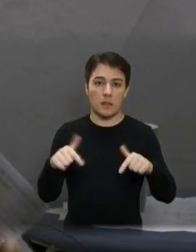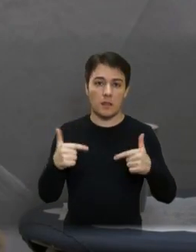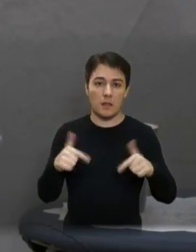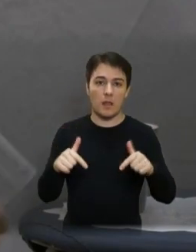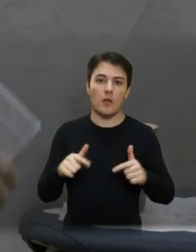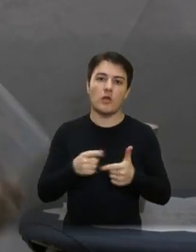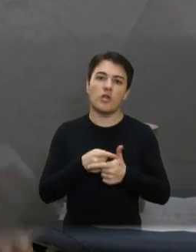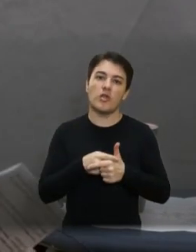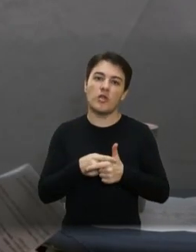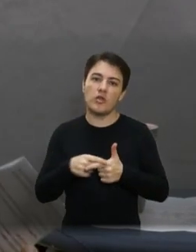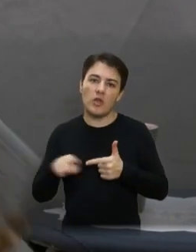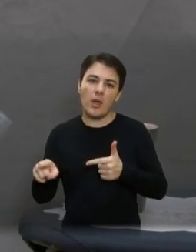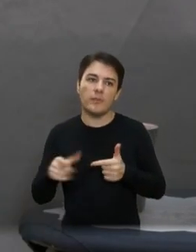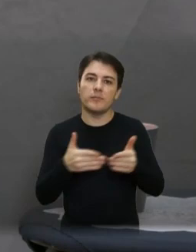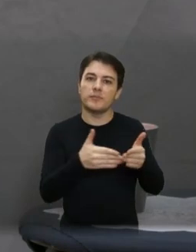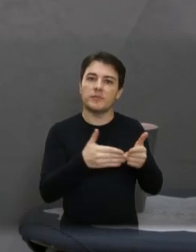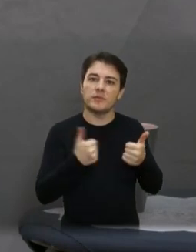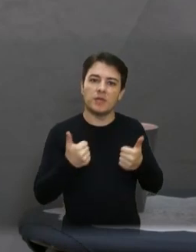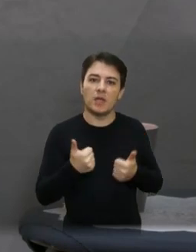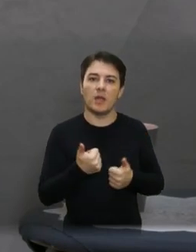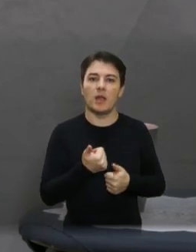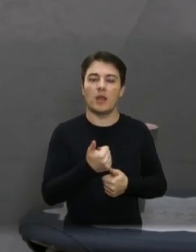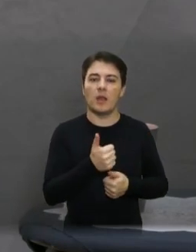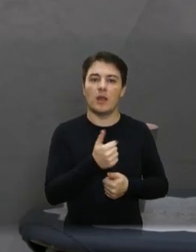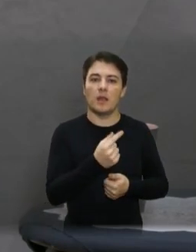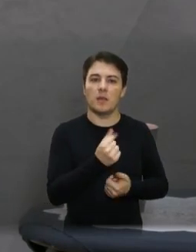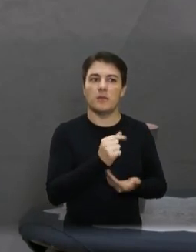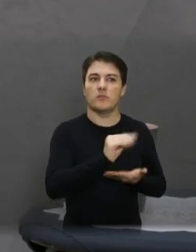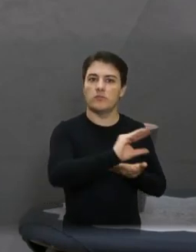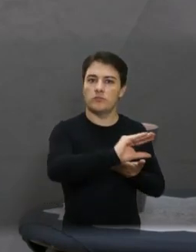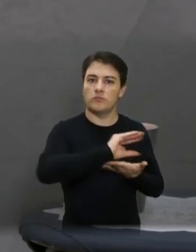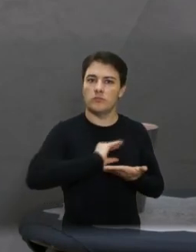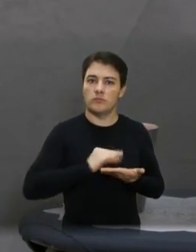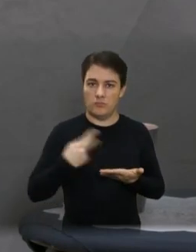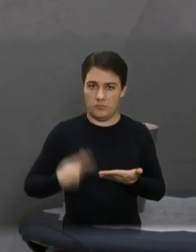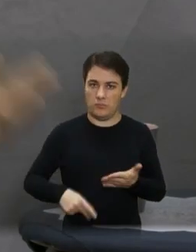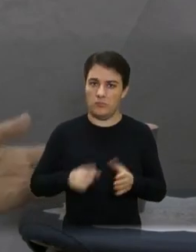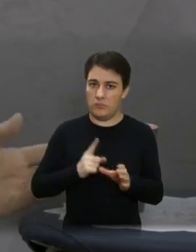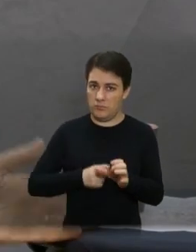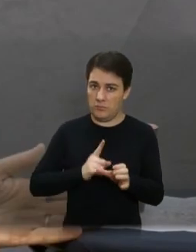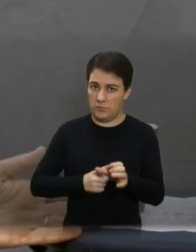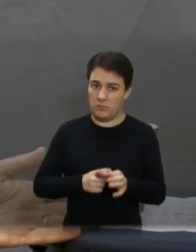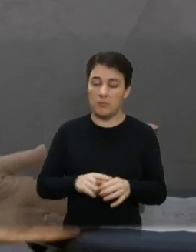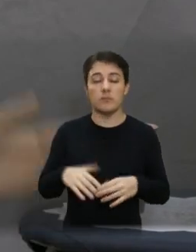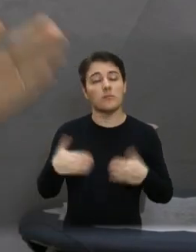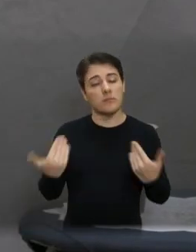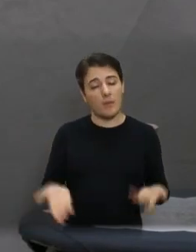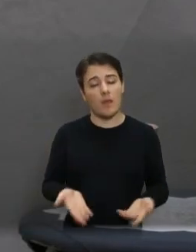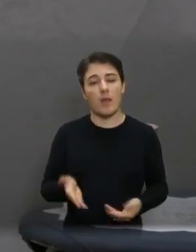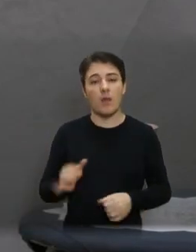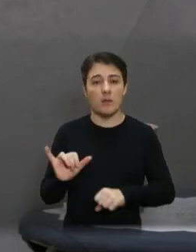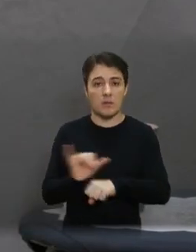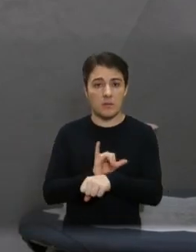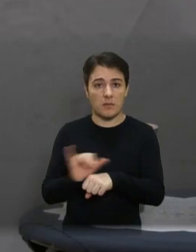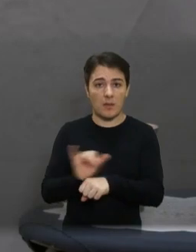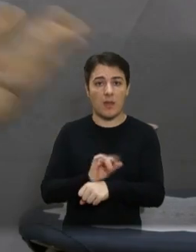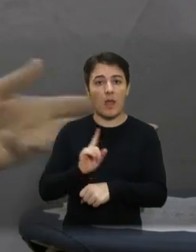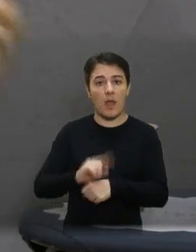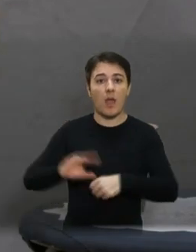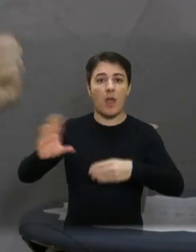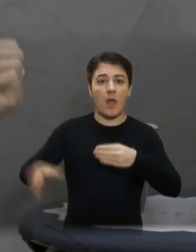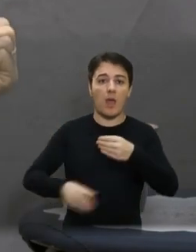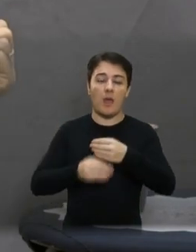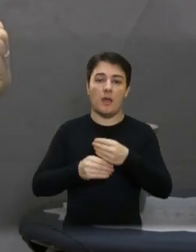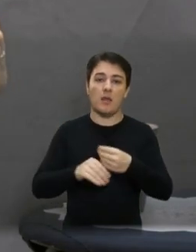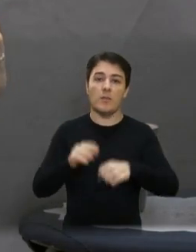relações de fazer pedidos para trazer mais recursos para o município uma dessas possibilidades é uma Emenda parlamentar